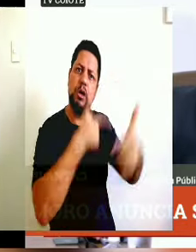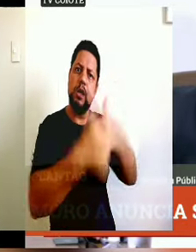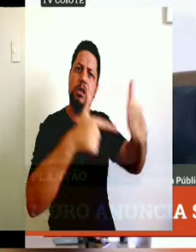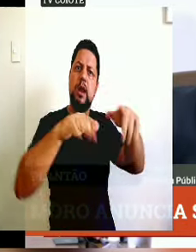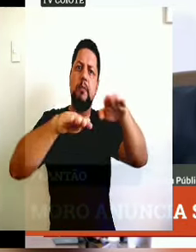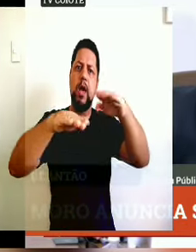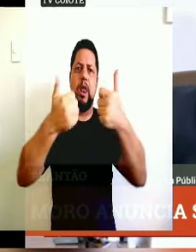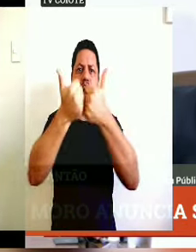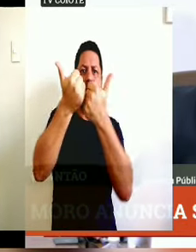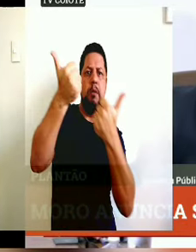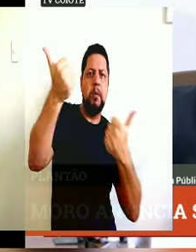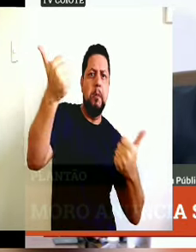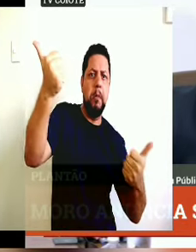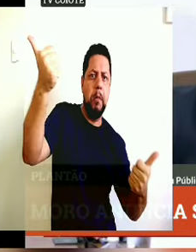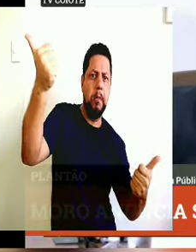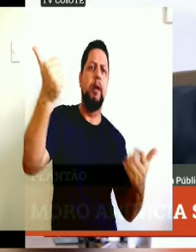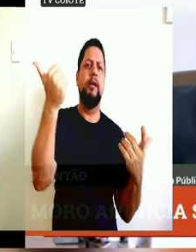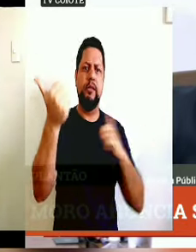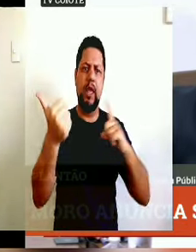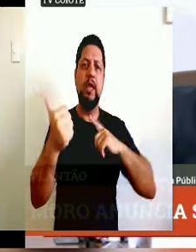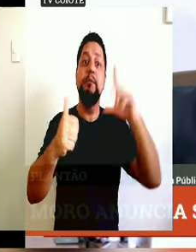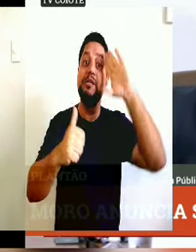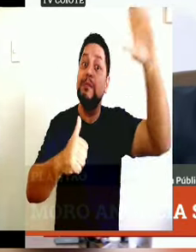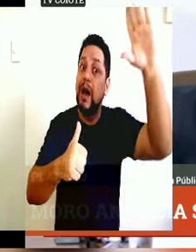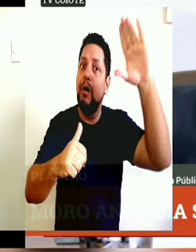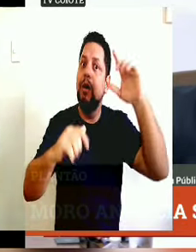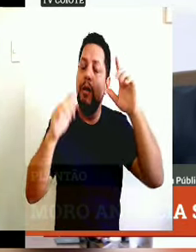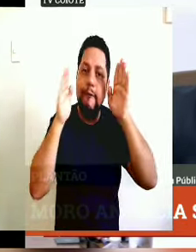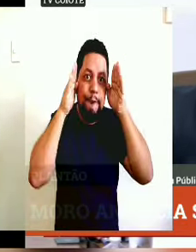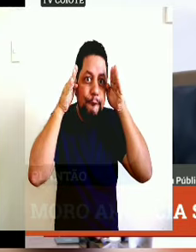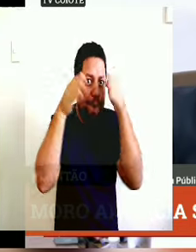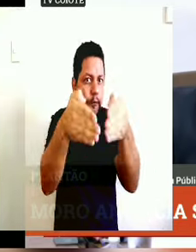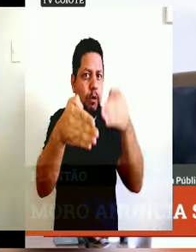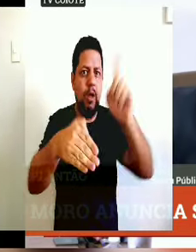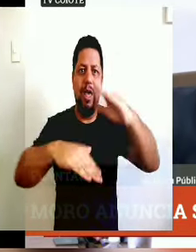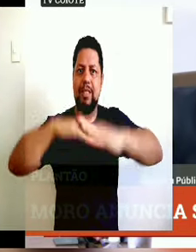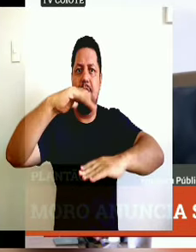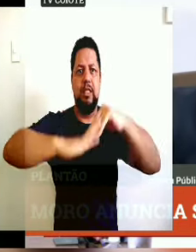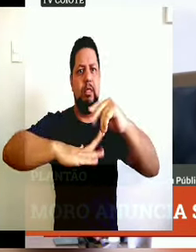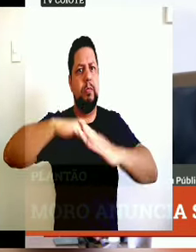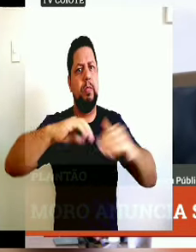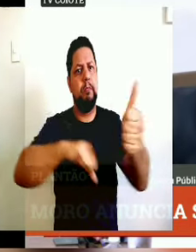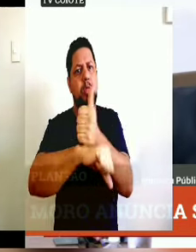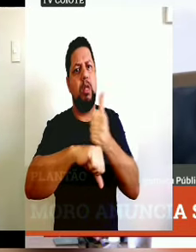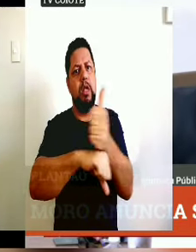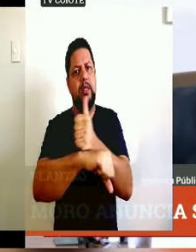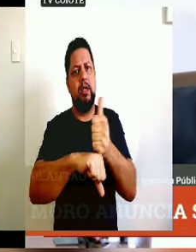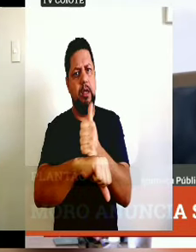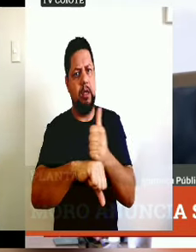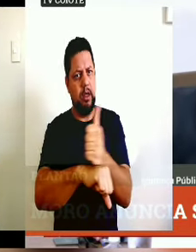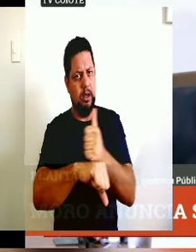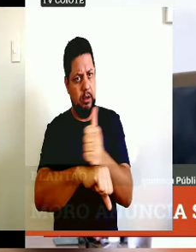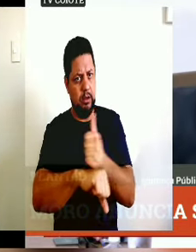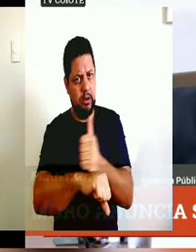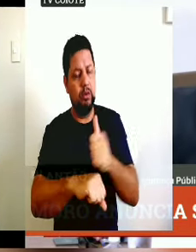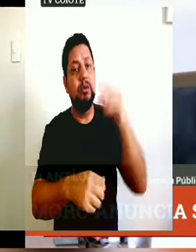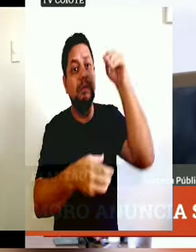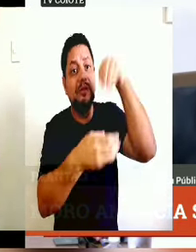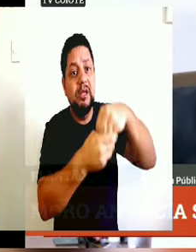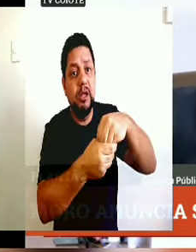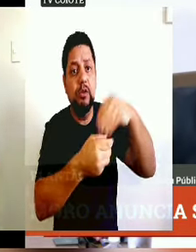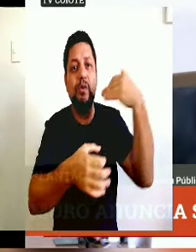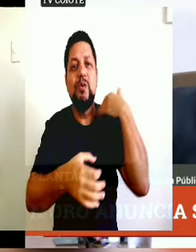subordinados, a equipe, e as escolhas técnicas. Eu tinha notícia quando eu assumi aqui o Ministério da Justiça,